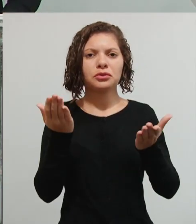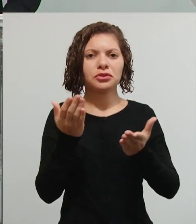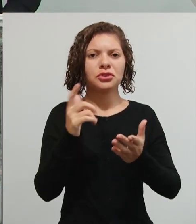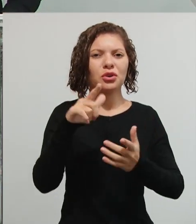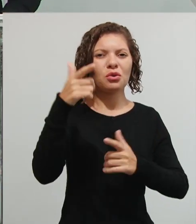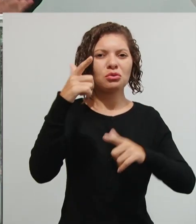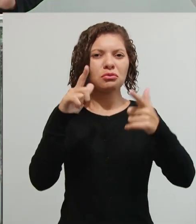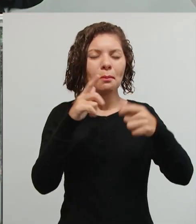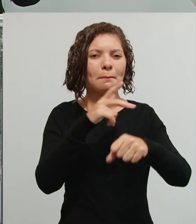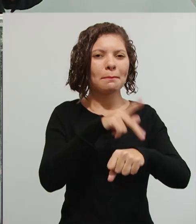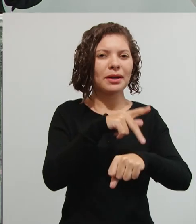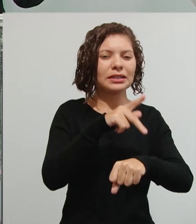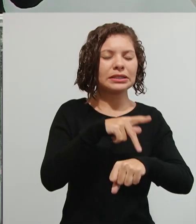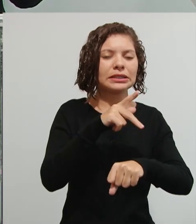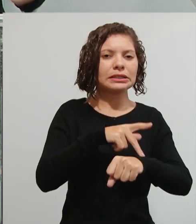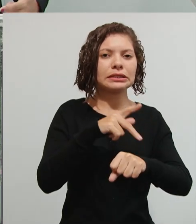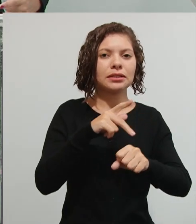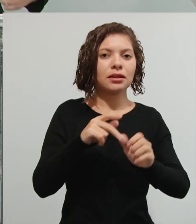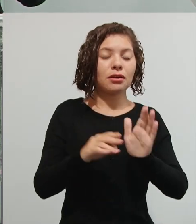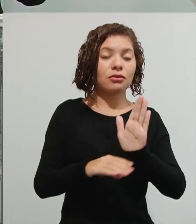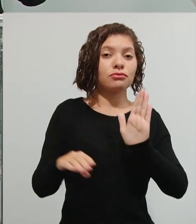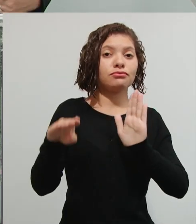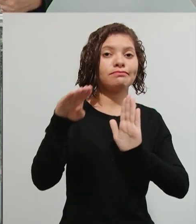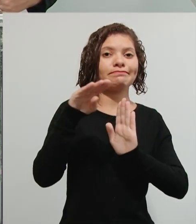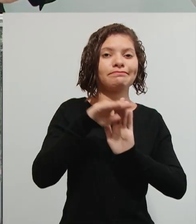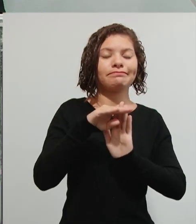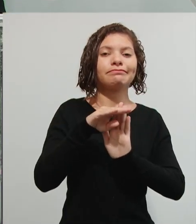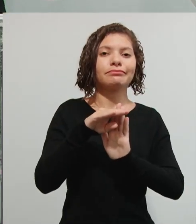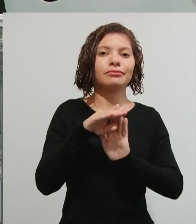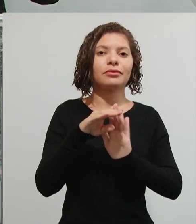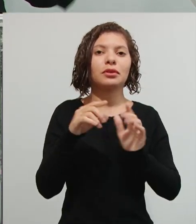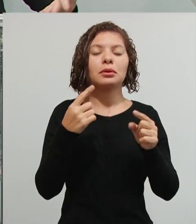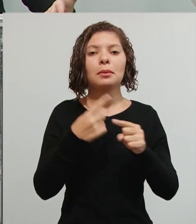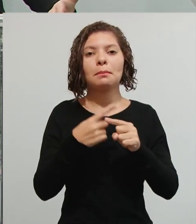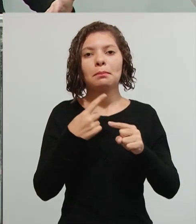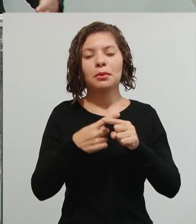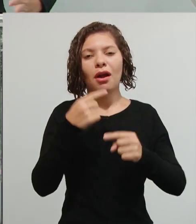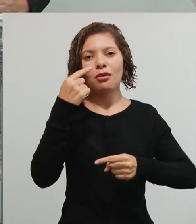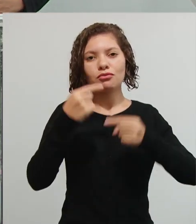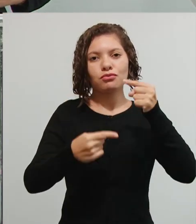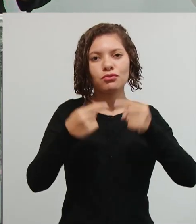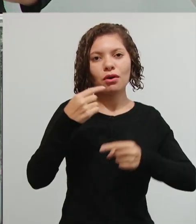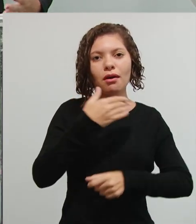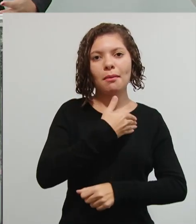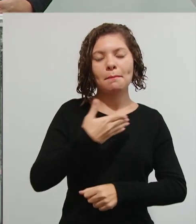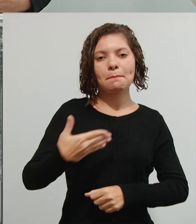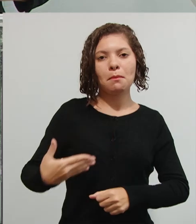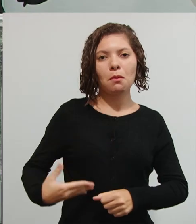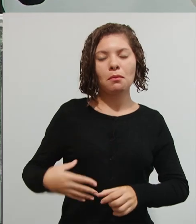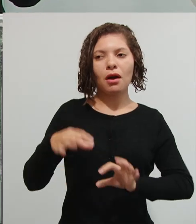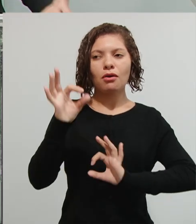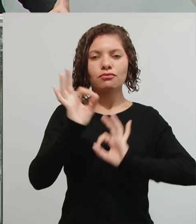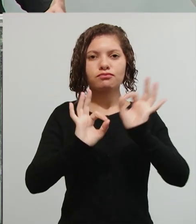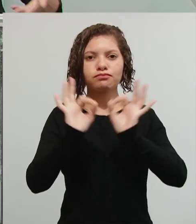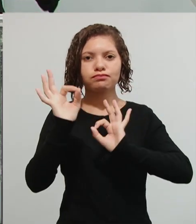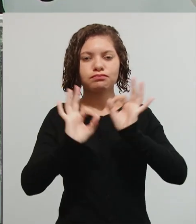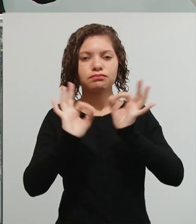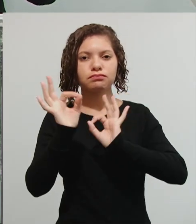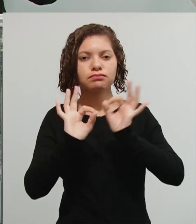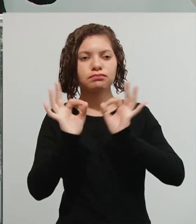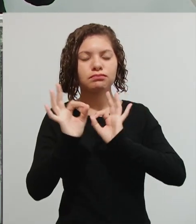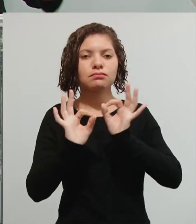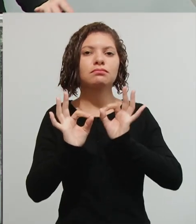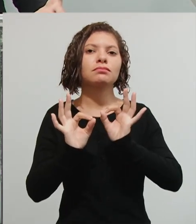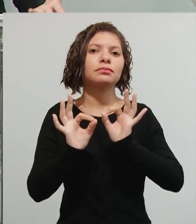redor. Isso se deve a políticas públicas que foram elaboradas, campanhas, tentando conscientizar e